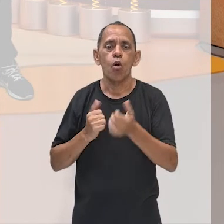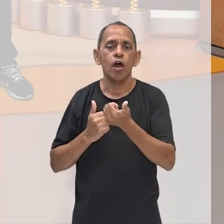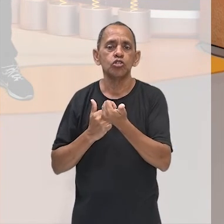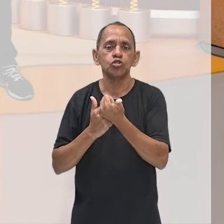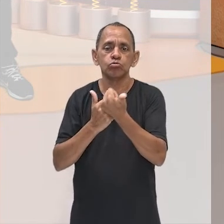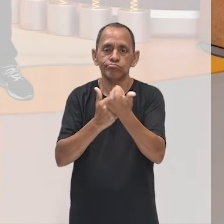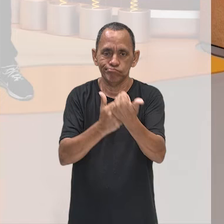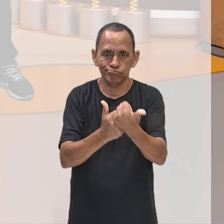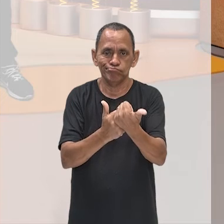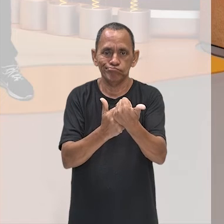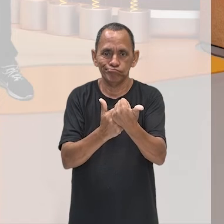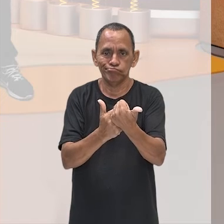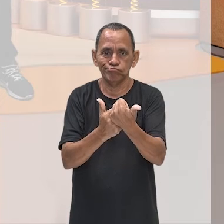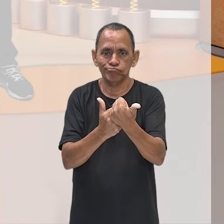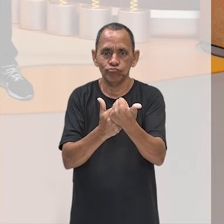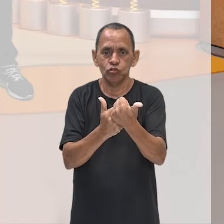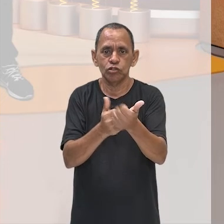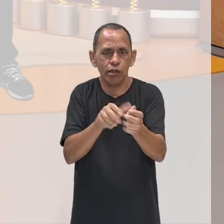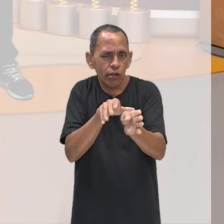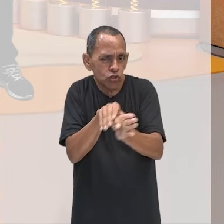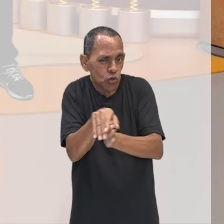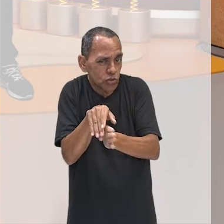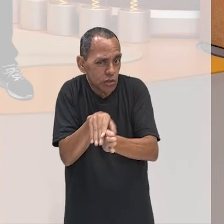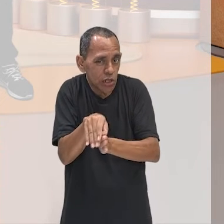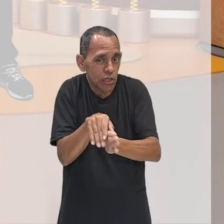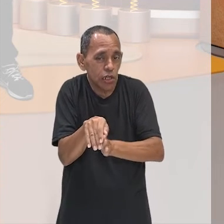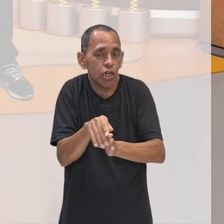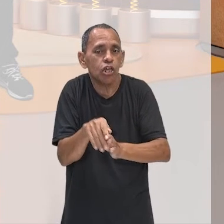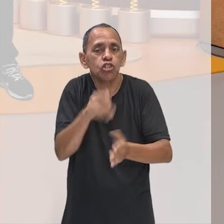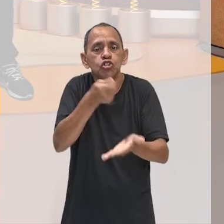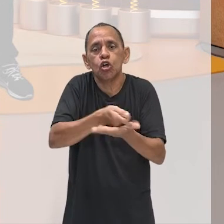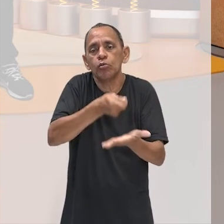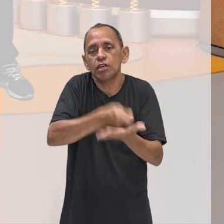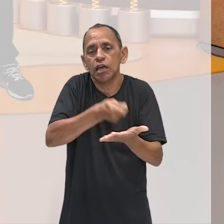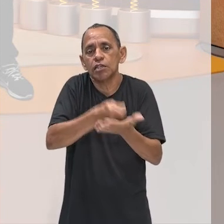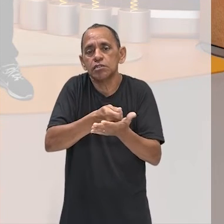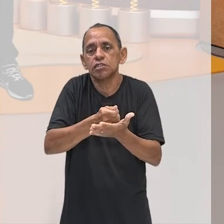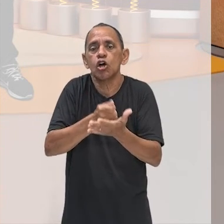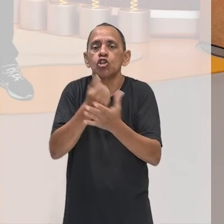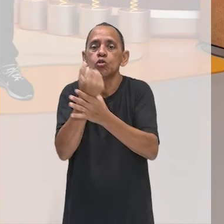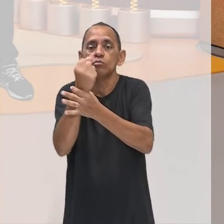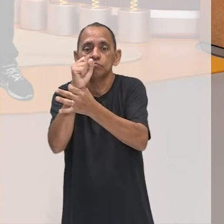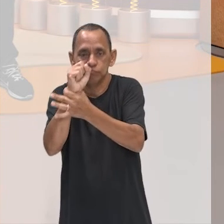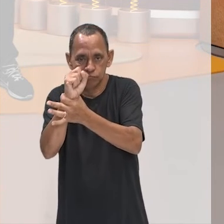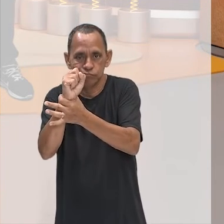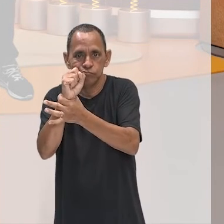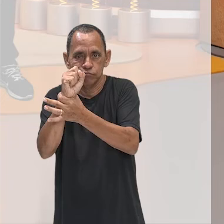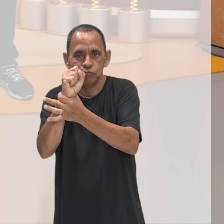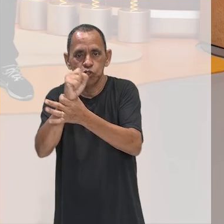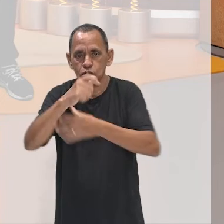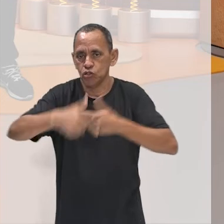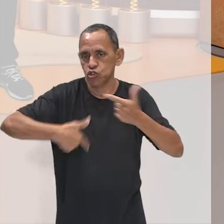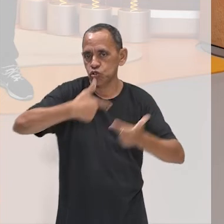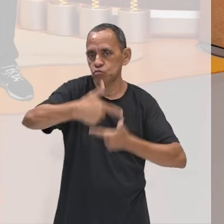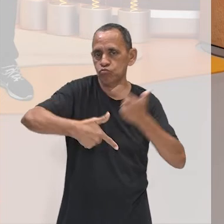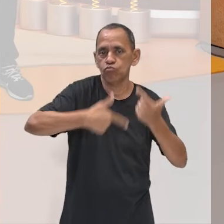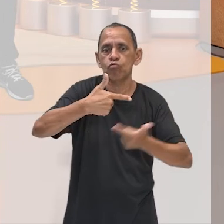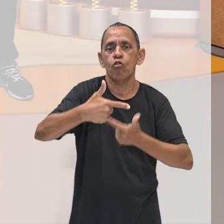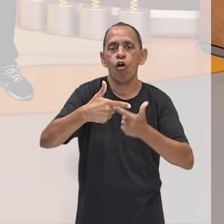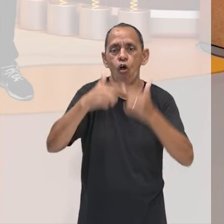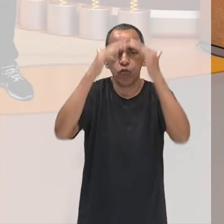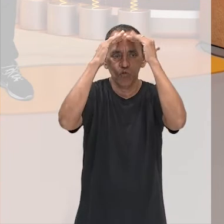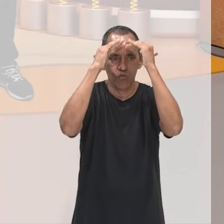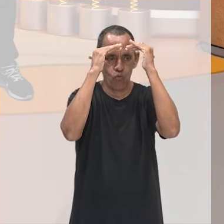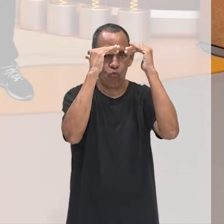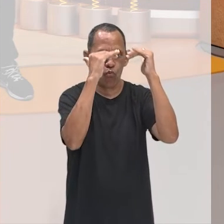como obrigação proteger os povos e homenagear os deuses, tá? Continuando,